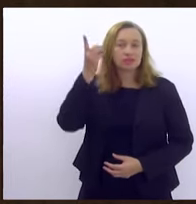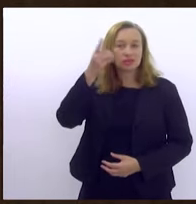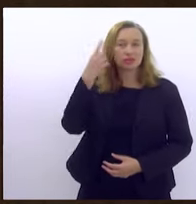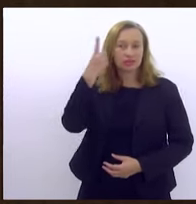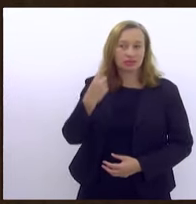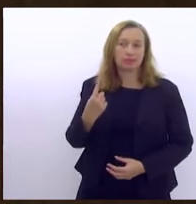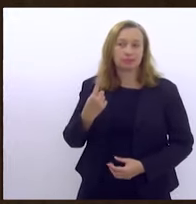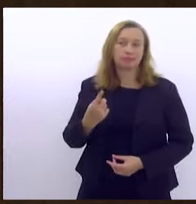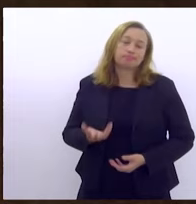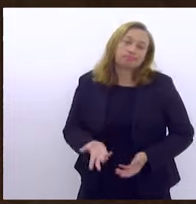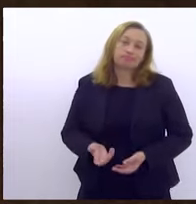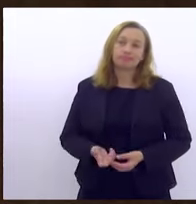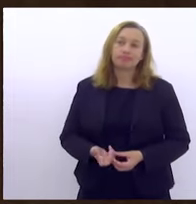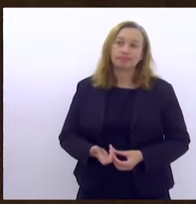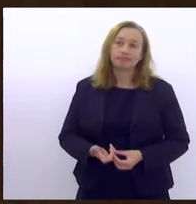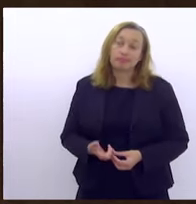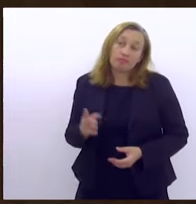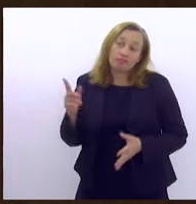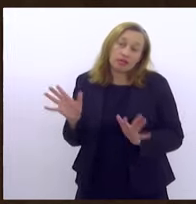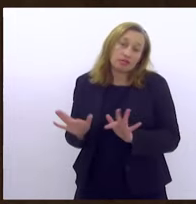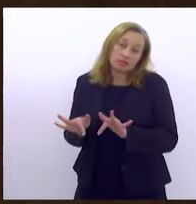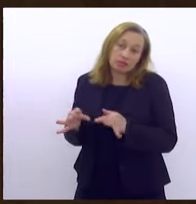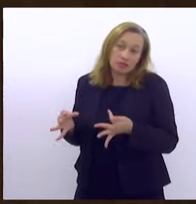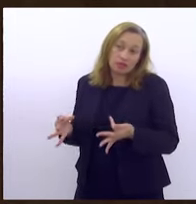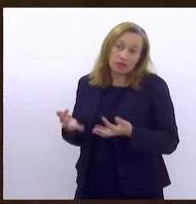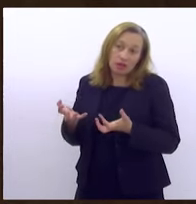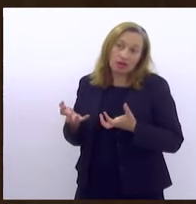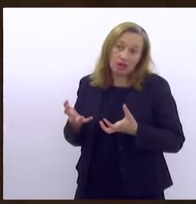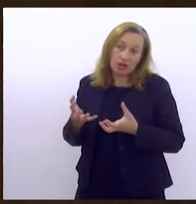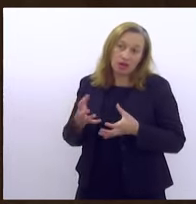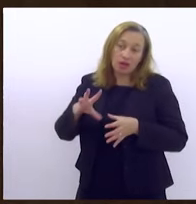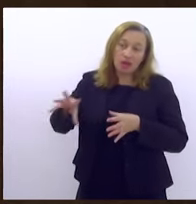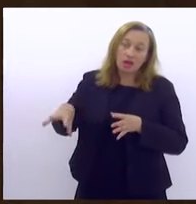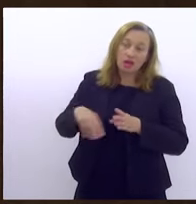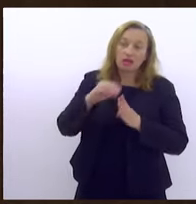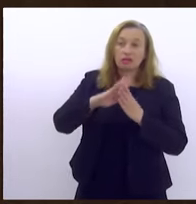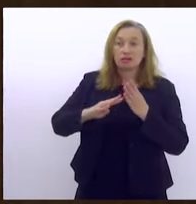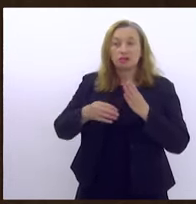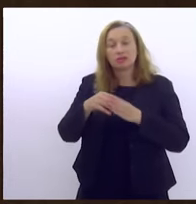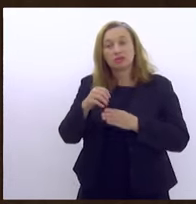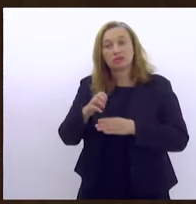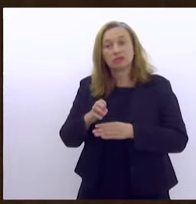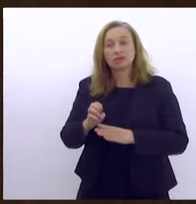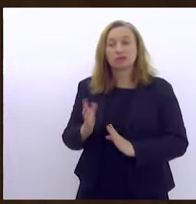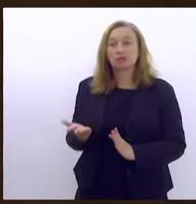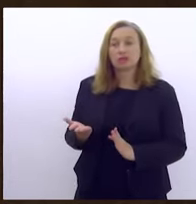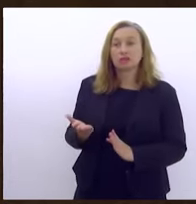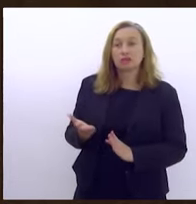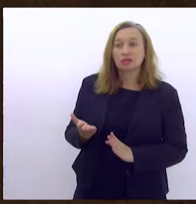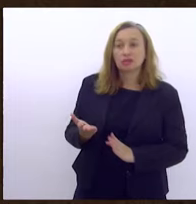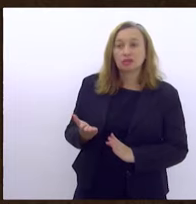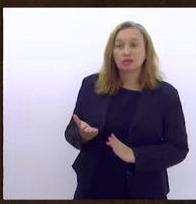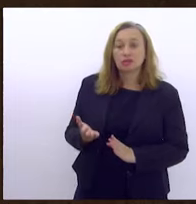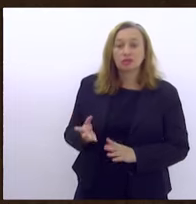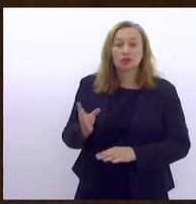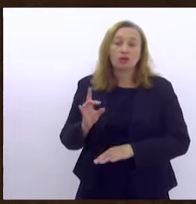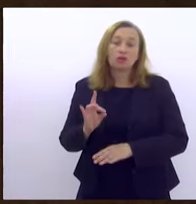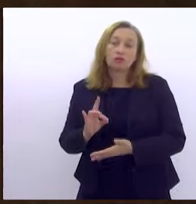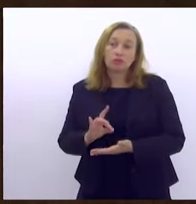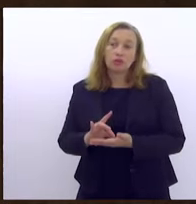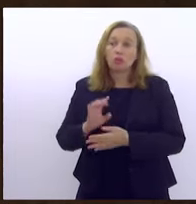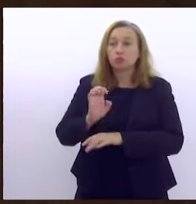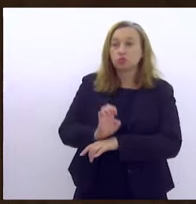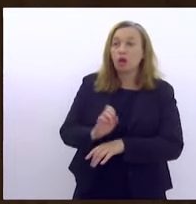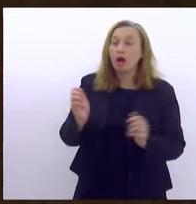Monteiro. Ela simplesmente quer botar no calendário oficial da história, do calendário oficial do Estado,